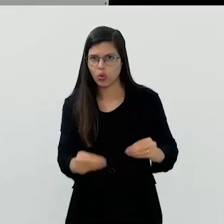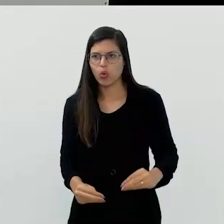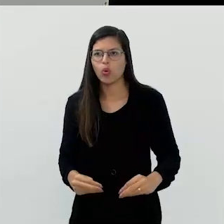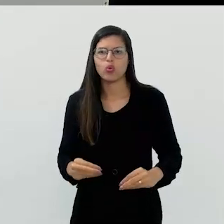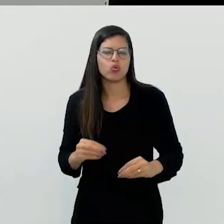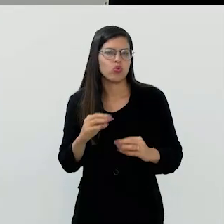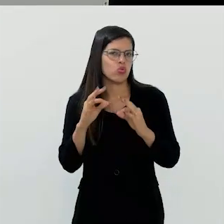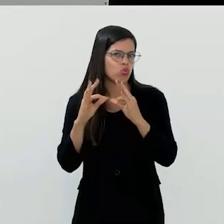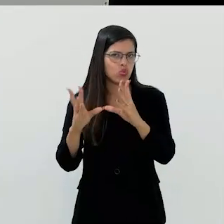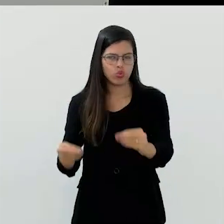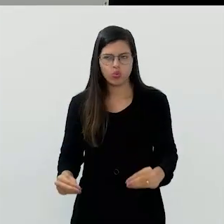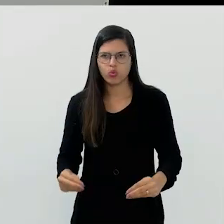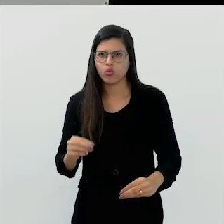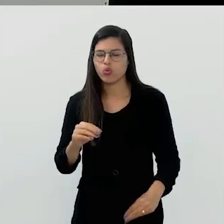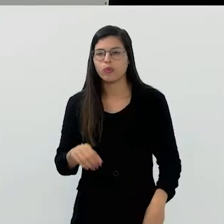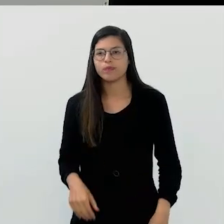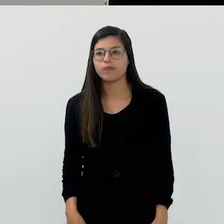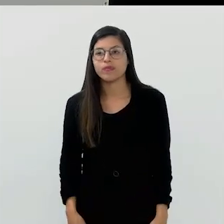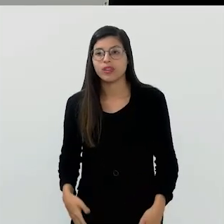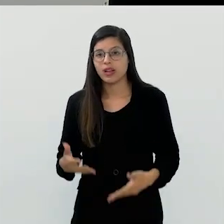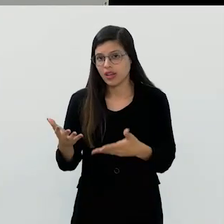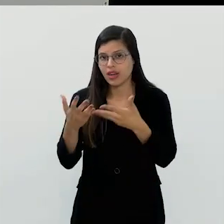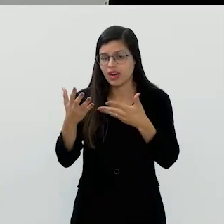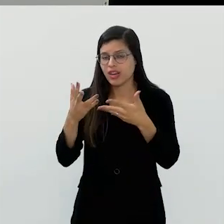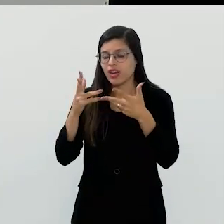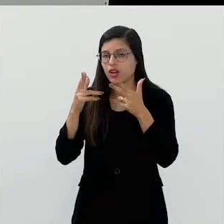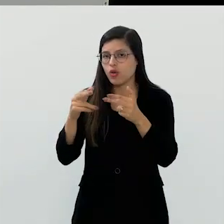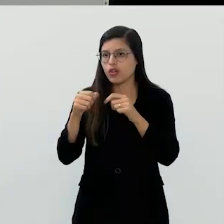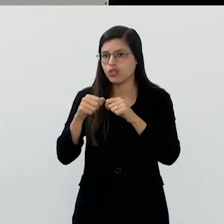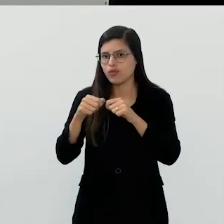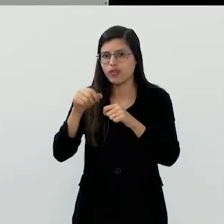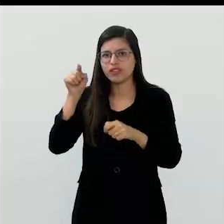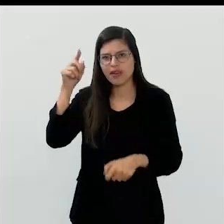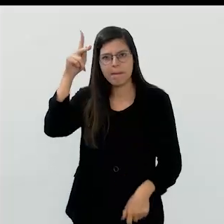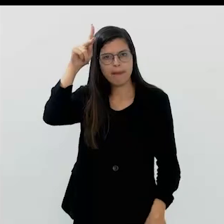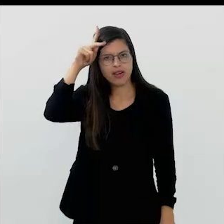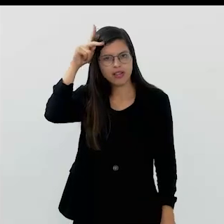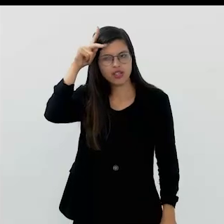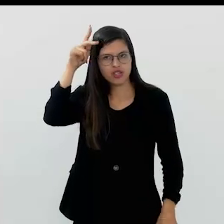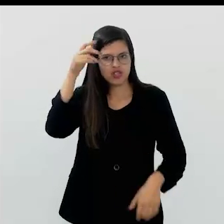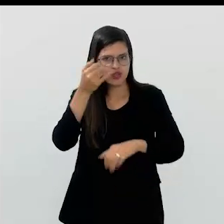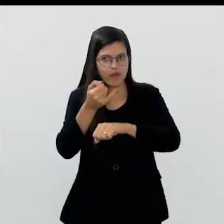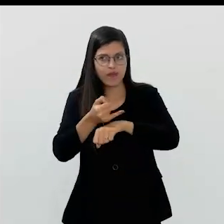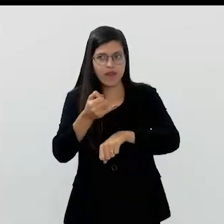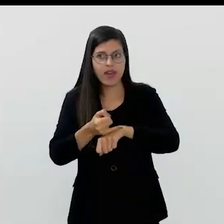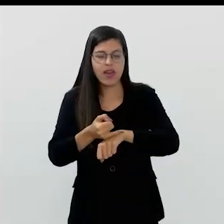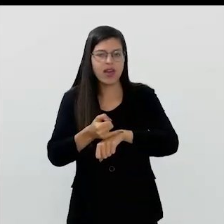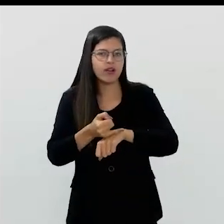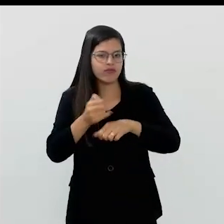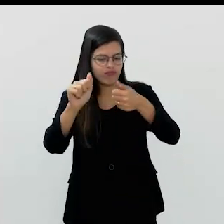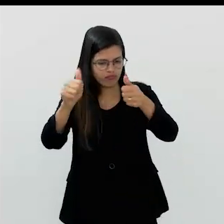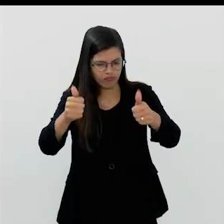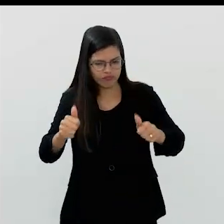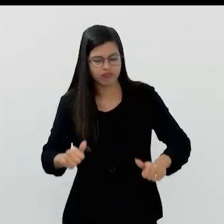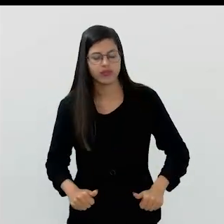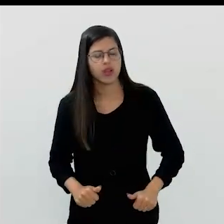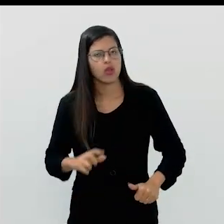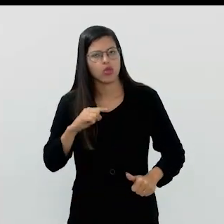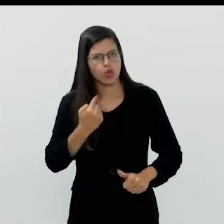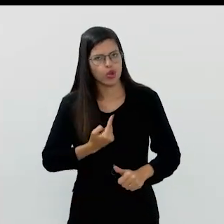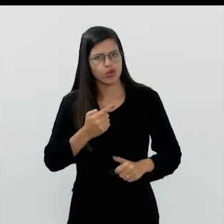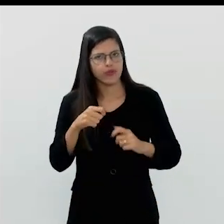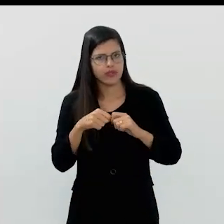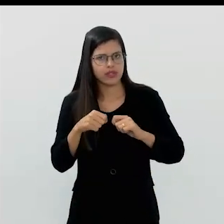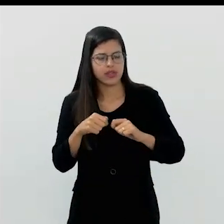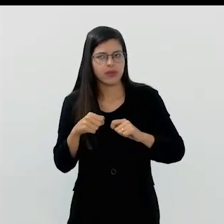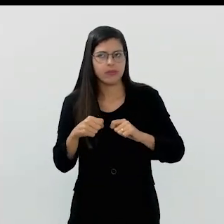dragão, tudo isso. Dragão, tudo. É o estilo que ele queria, né? Como a gente faz lá em Parintins, da escultura de ferro, tudo. Aí fizemos, aí depois ele